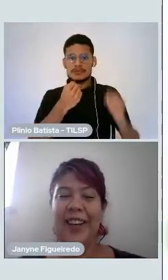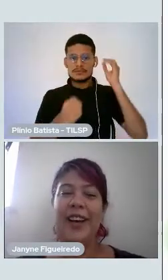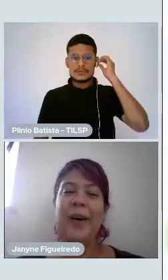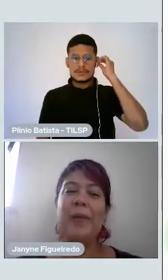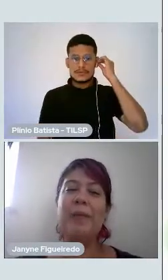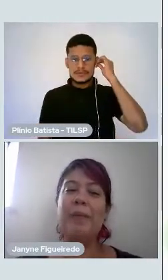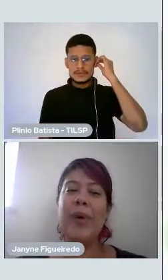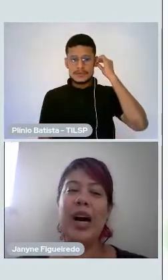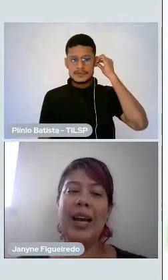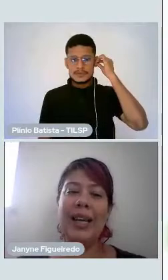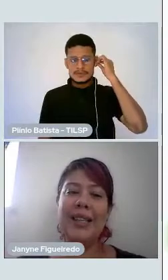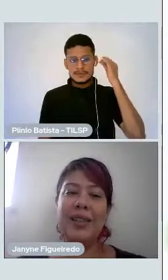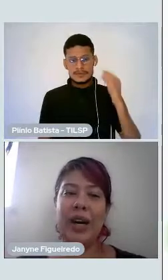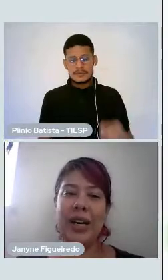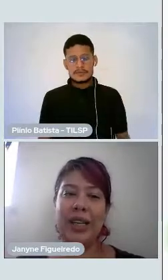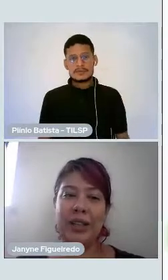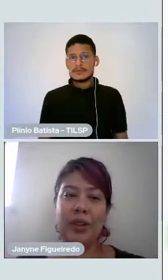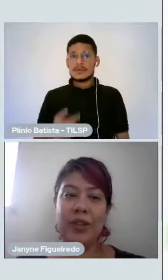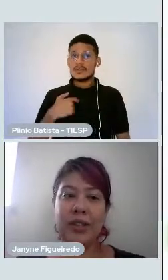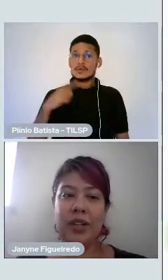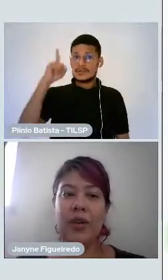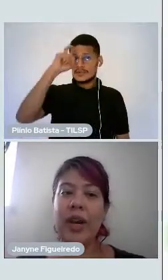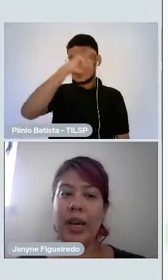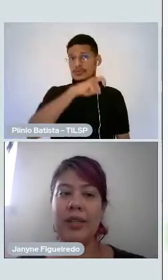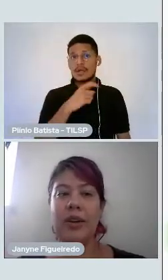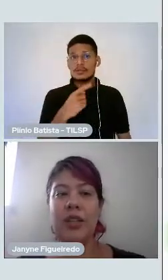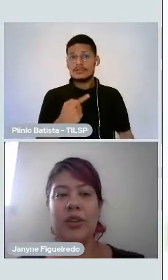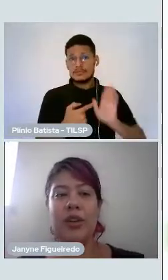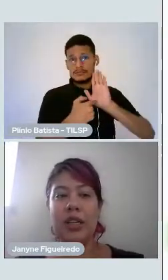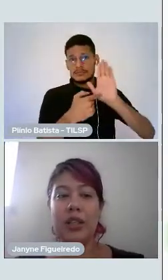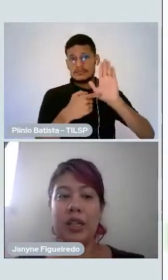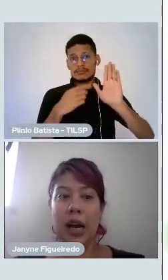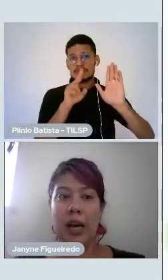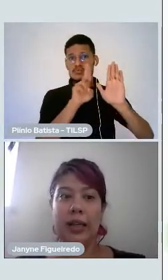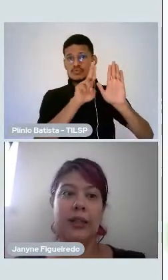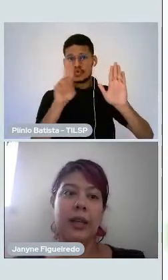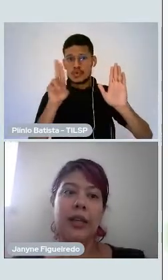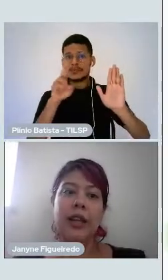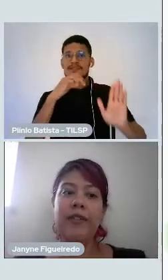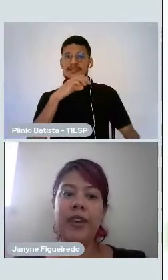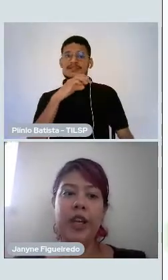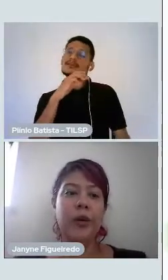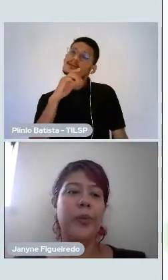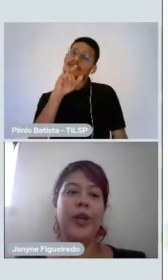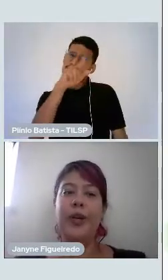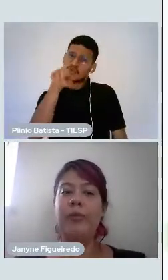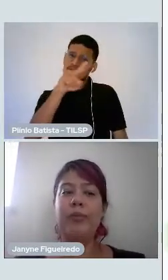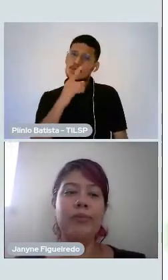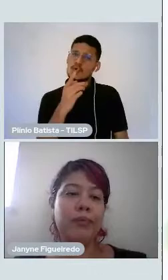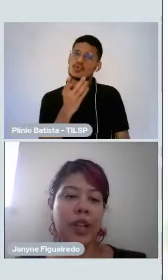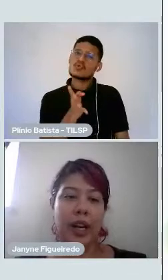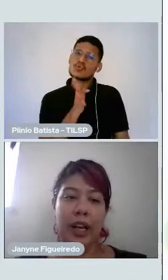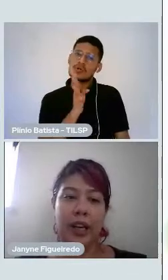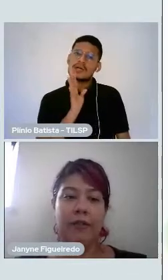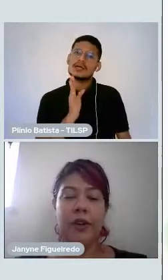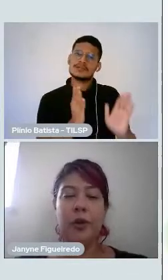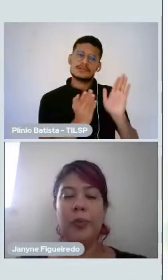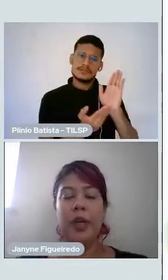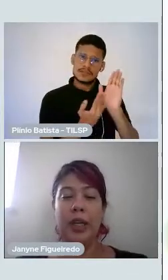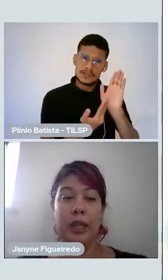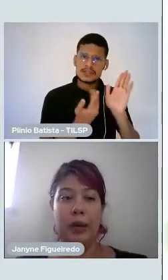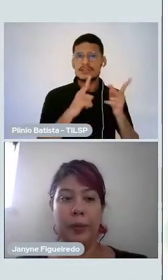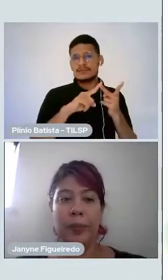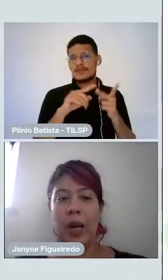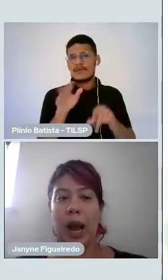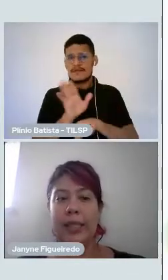dele, mas eu acredito que vocês conheçam as Crônicas de Nárnia. Tem filme, tem